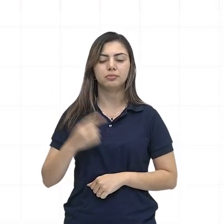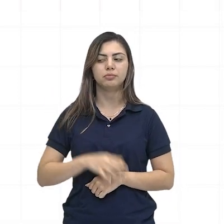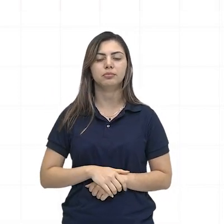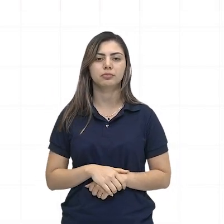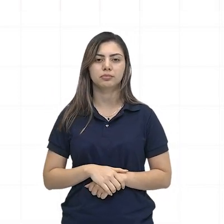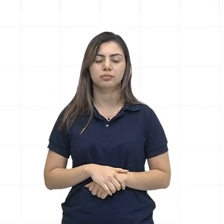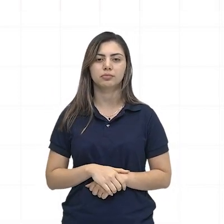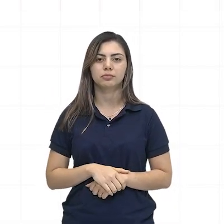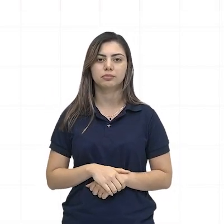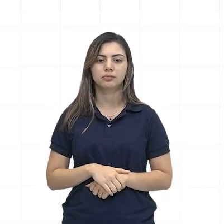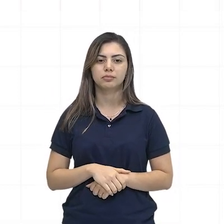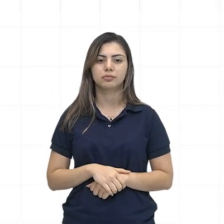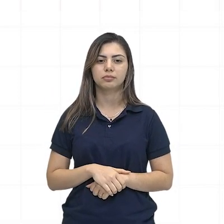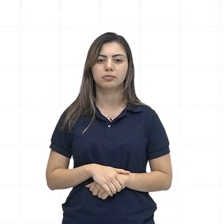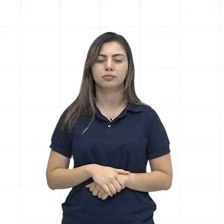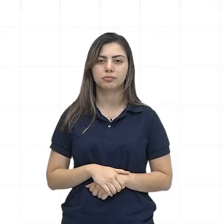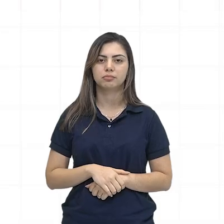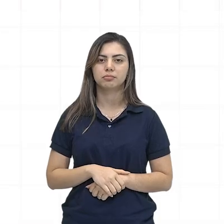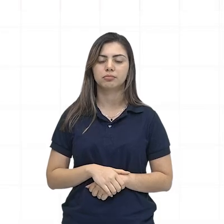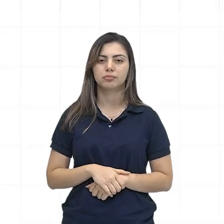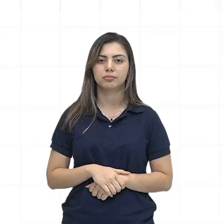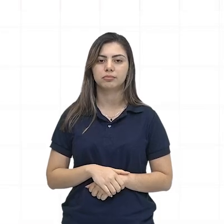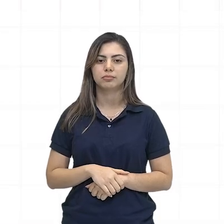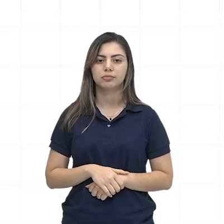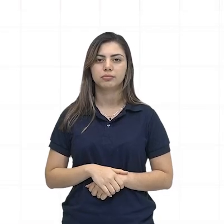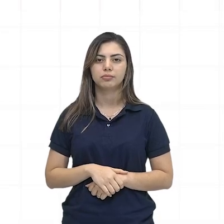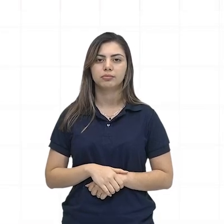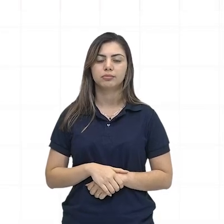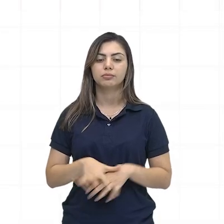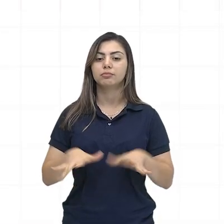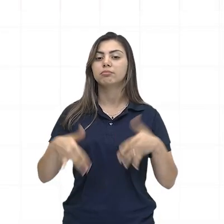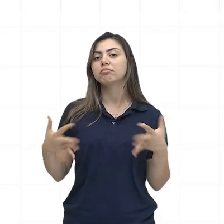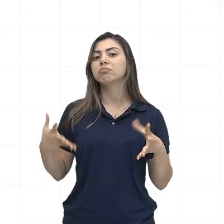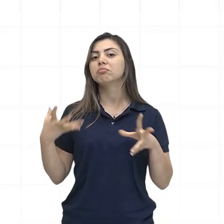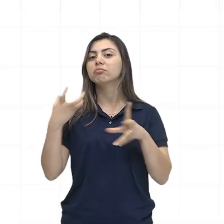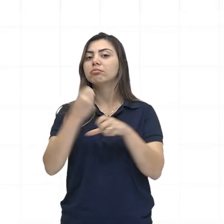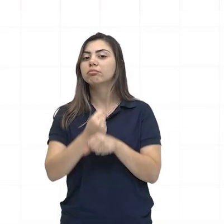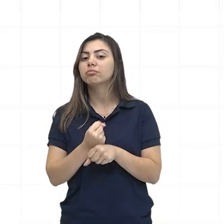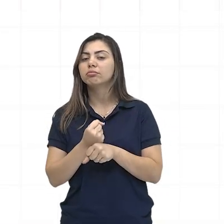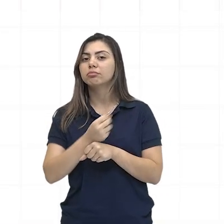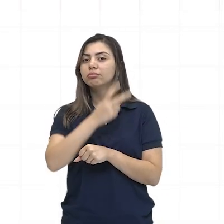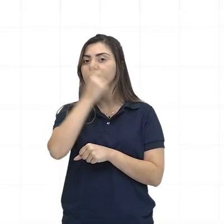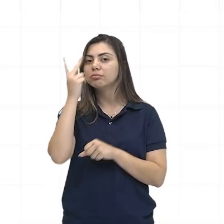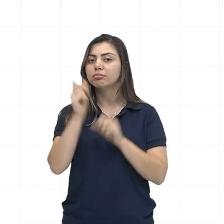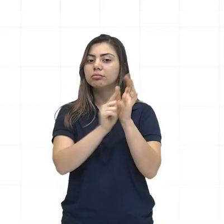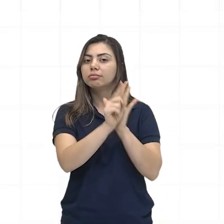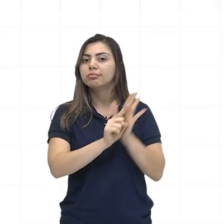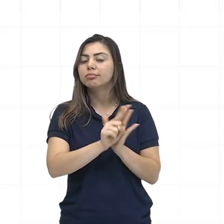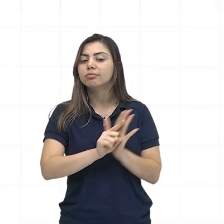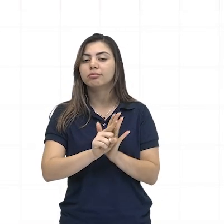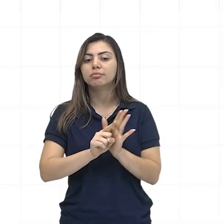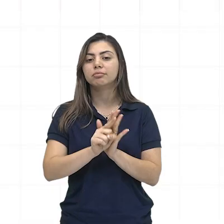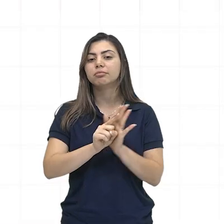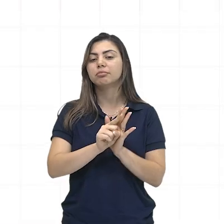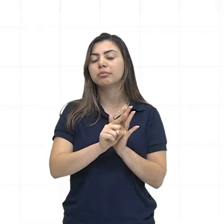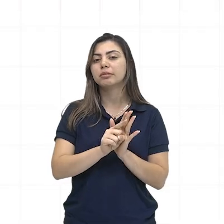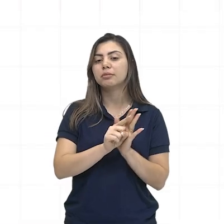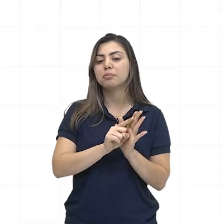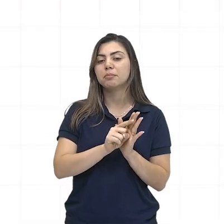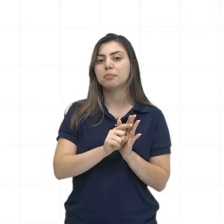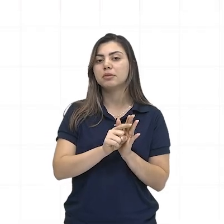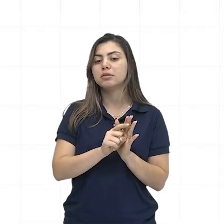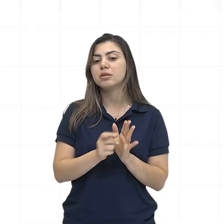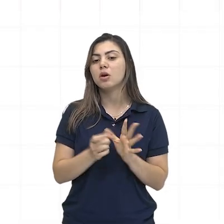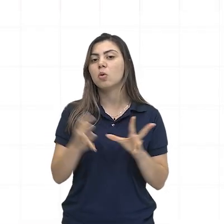Então, qual é o total aqui, né, de pescadores, no nosso caso? Nós temos